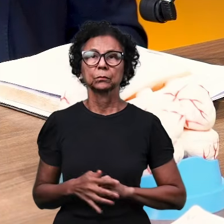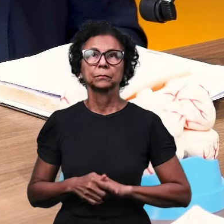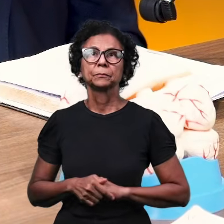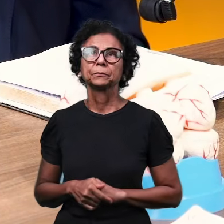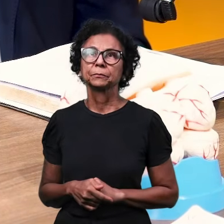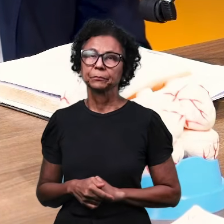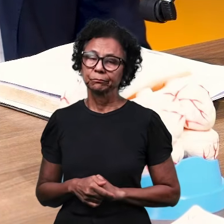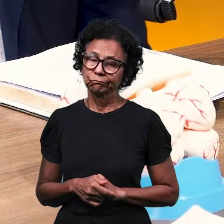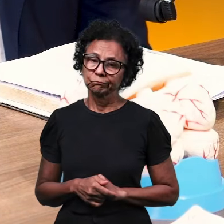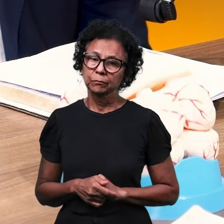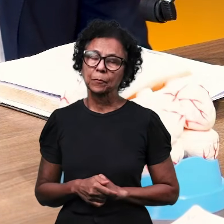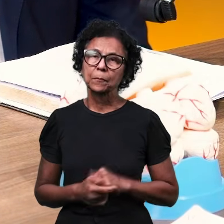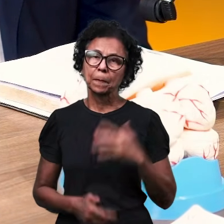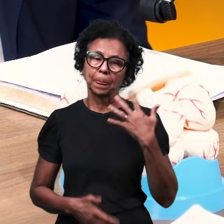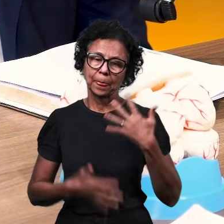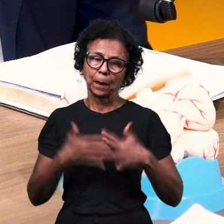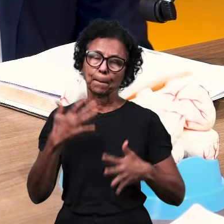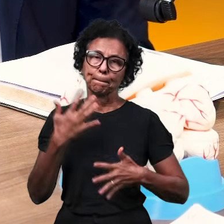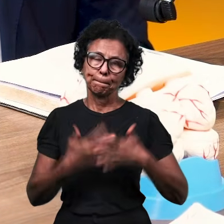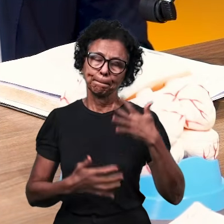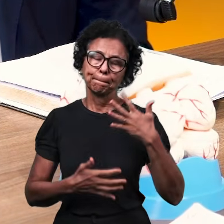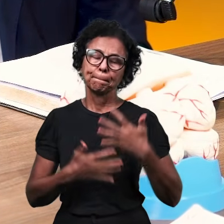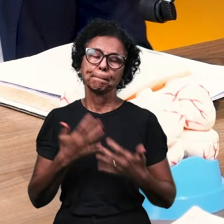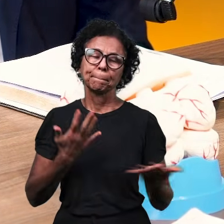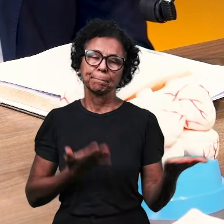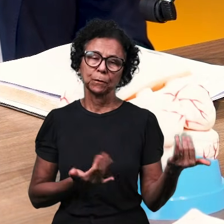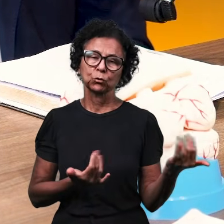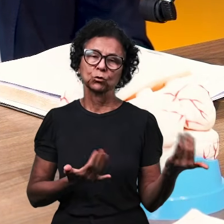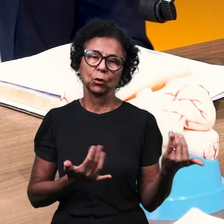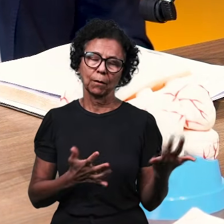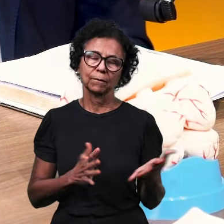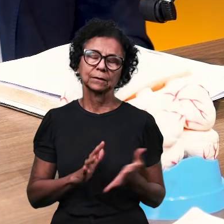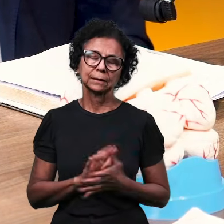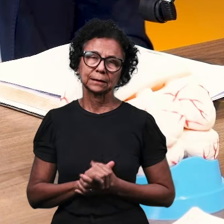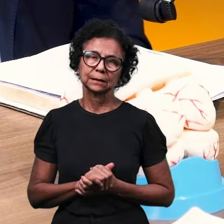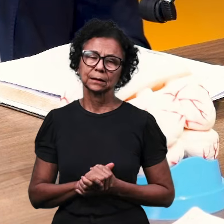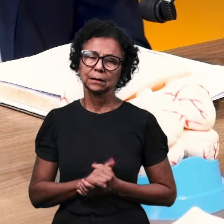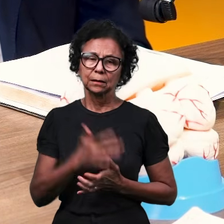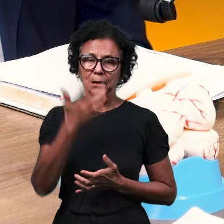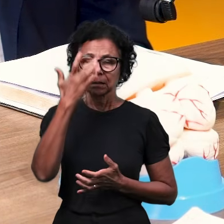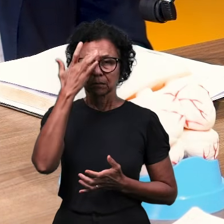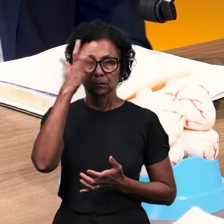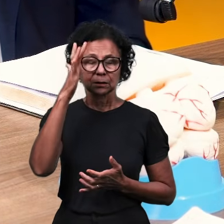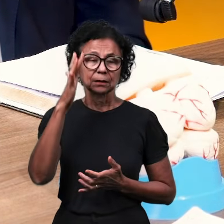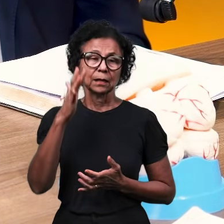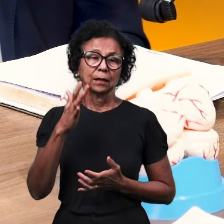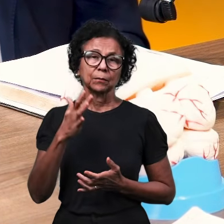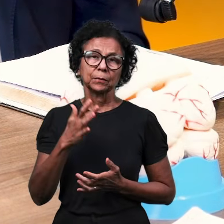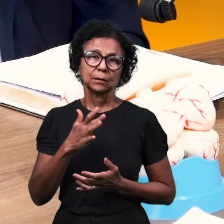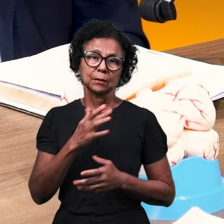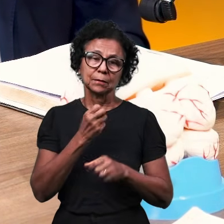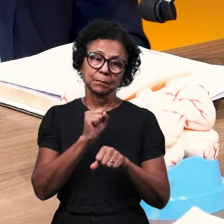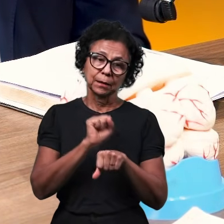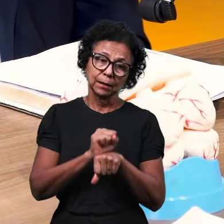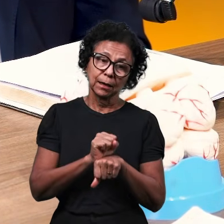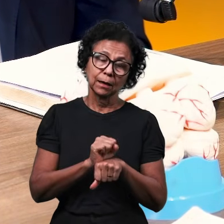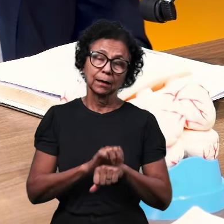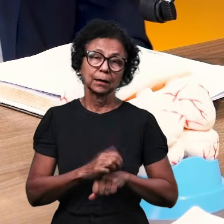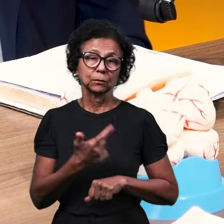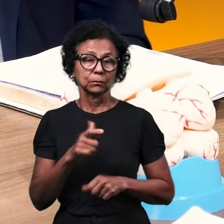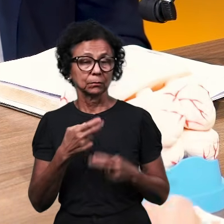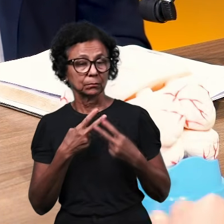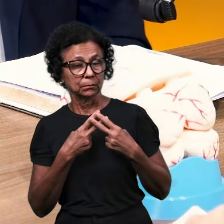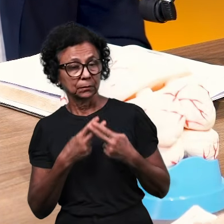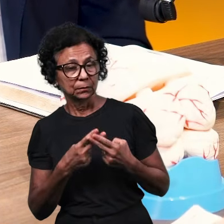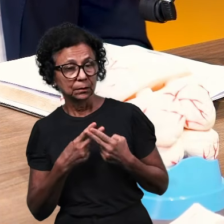tem atrapalhado muito o comportamento dos jovens em relação a não saber esperar, a querer as